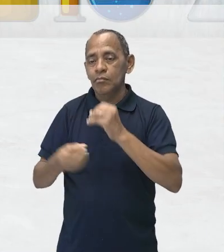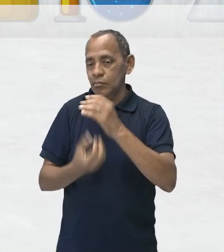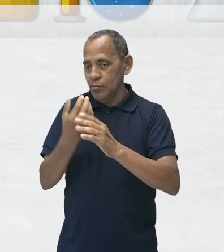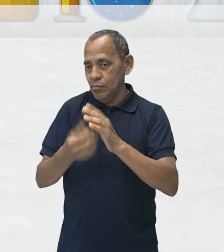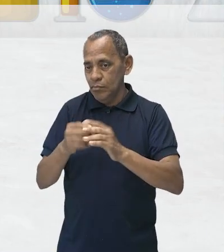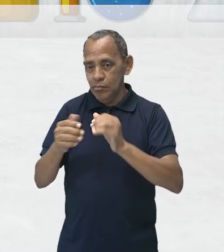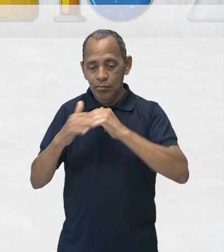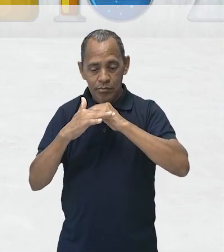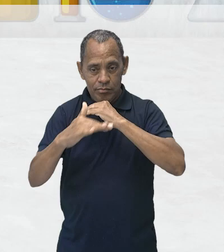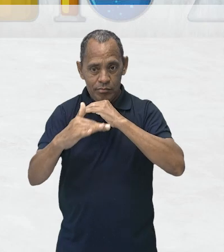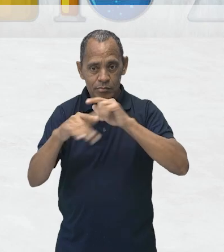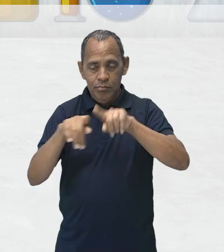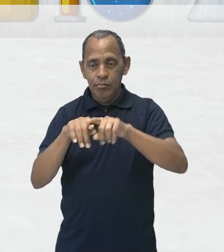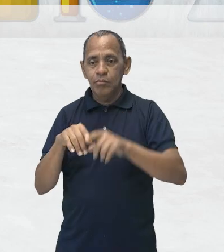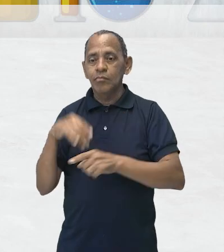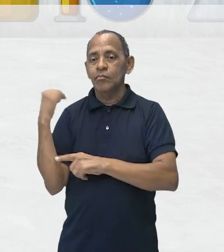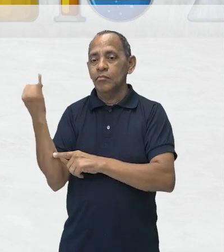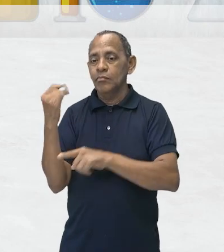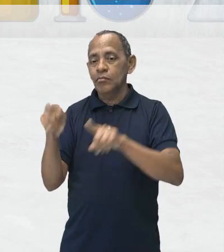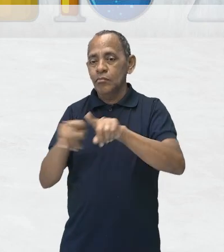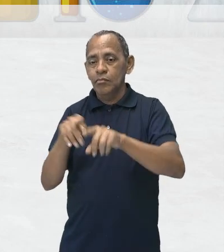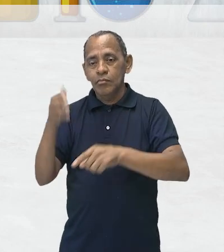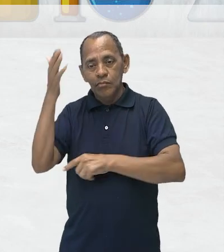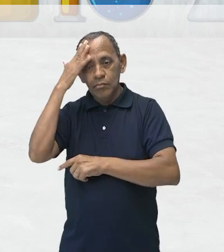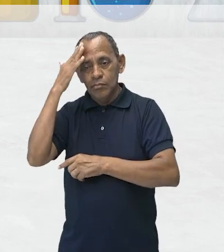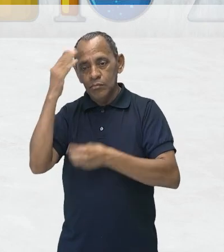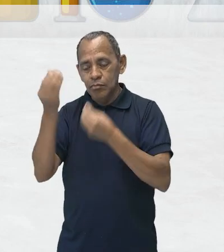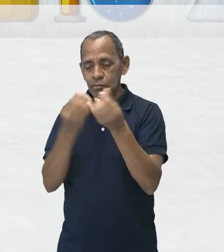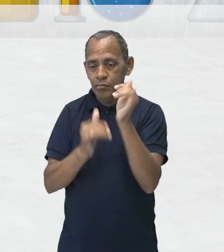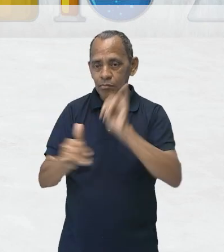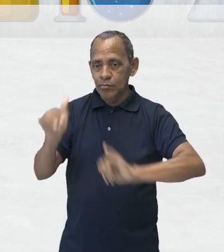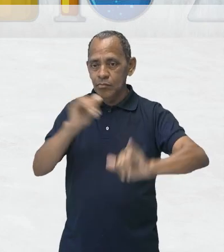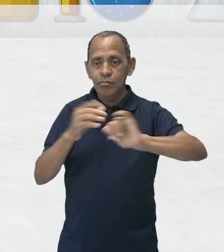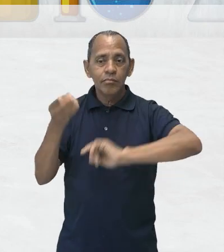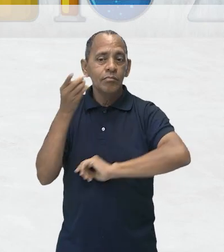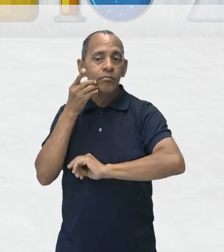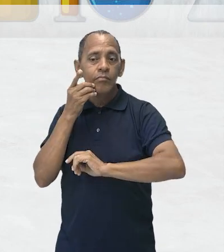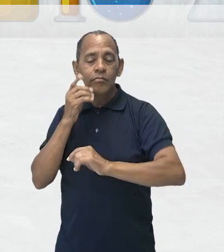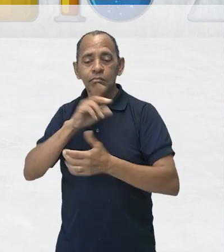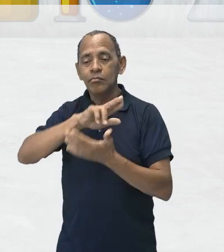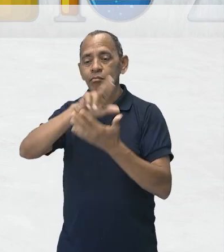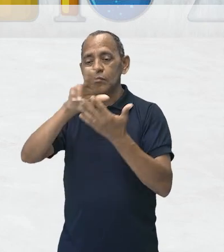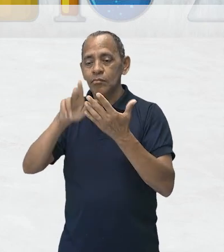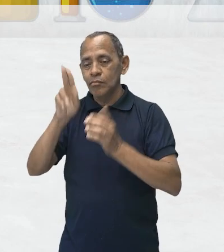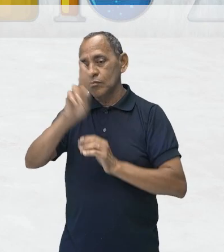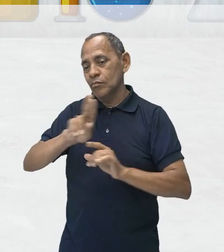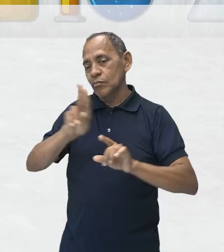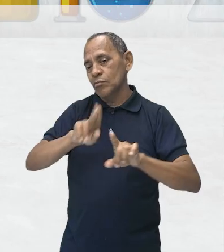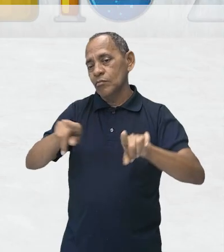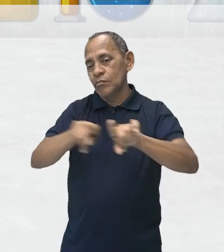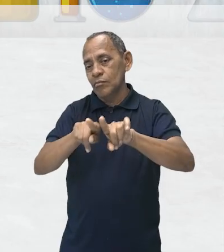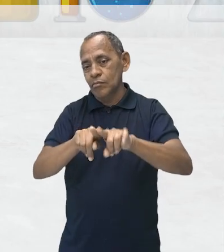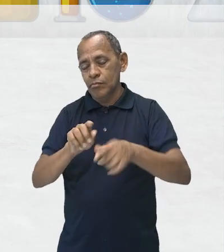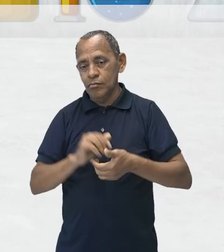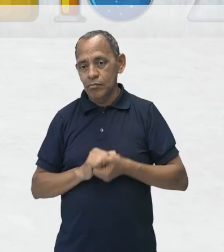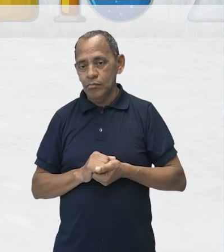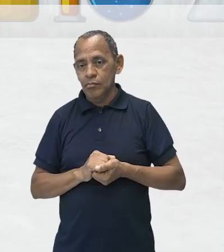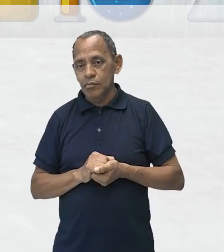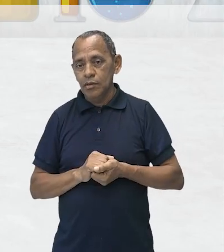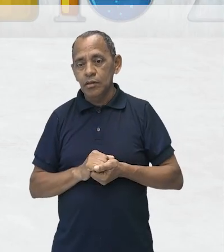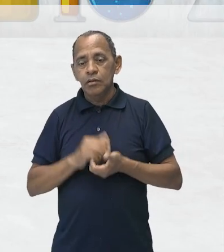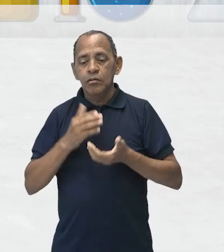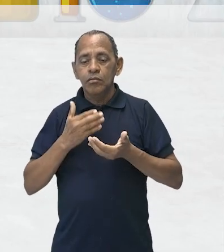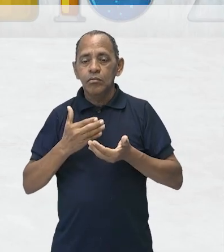estabilidade, sendo essenciais para entender a química no dia a dia e em diversas aplicações.